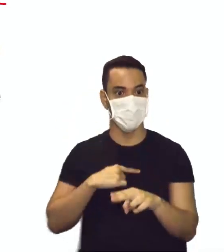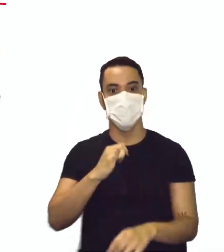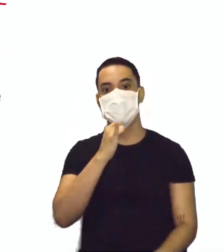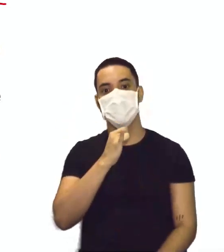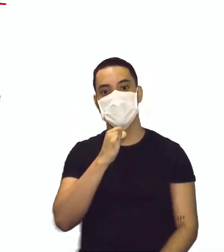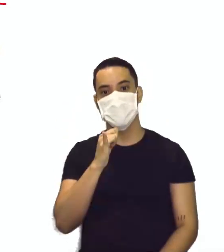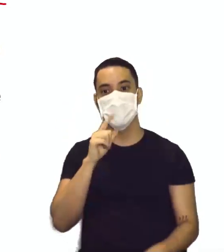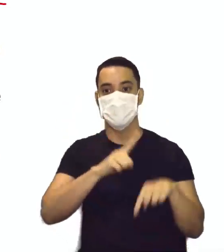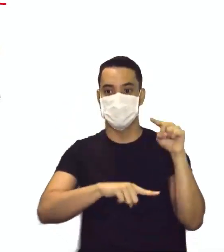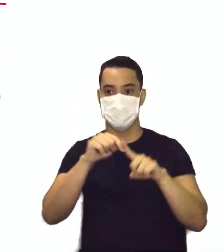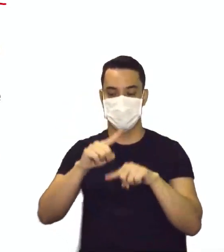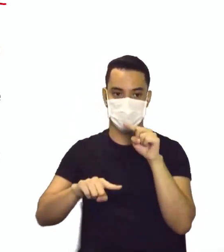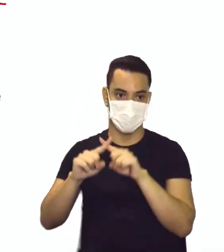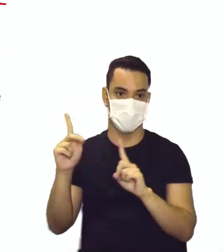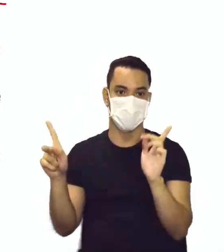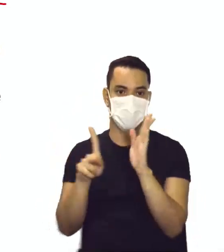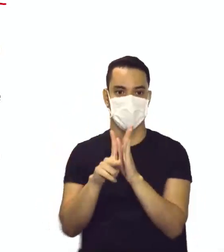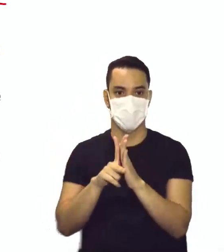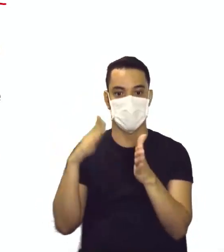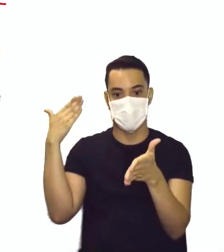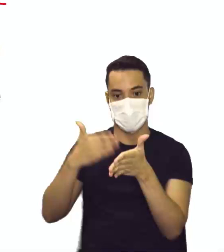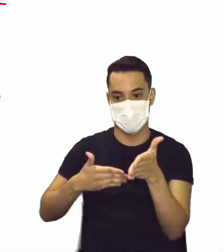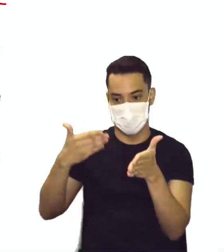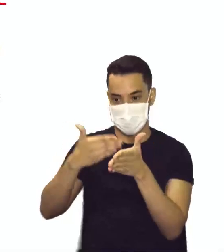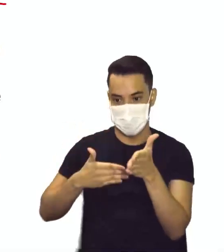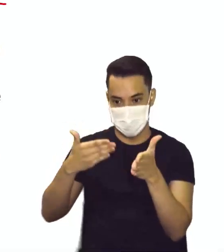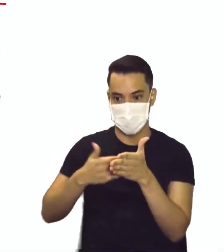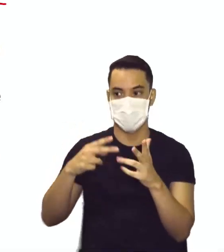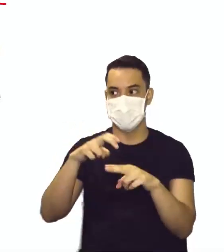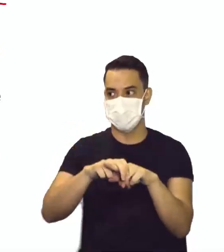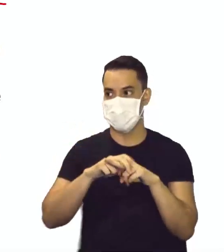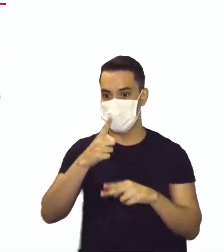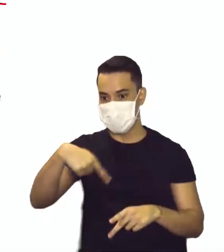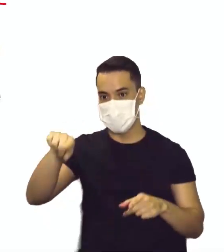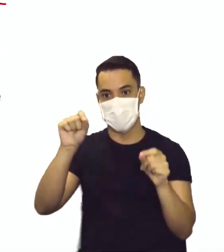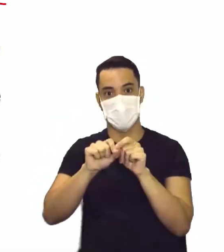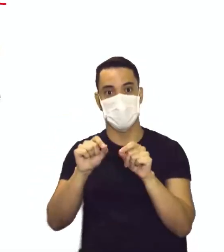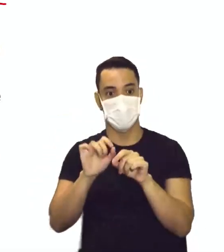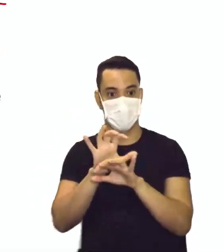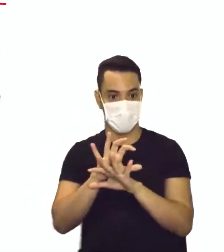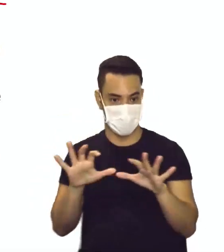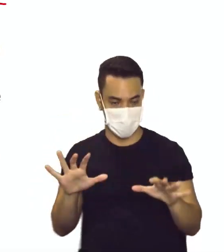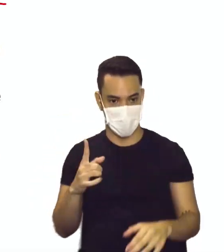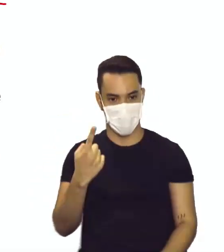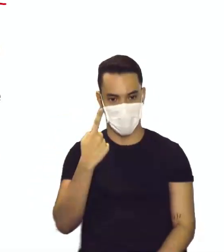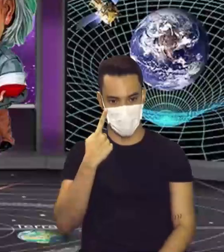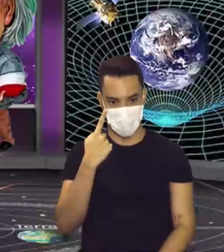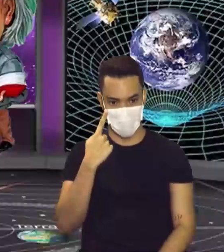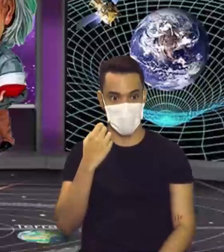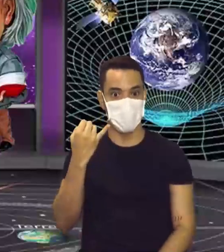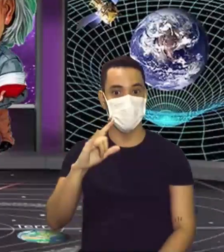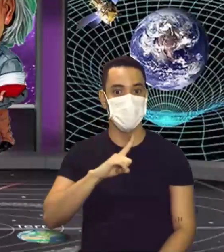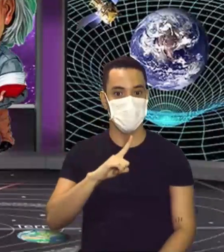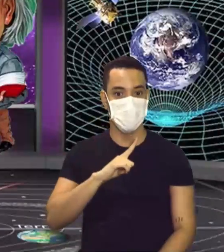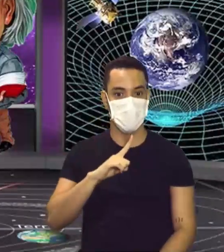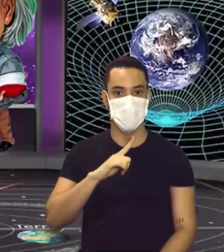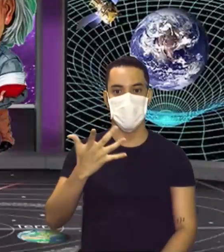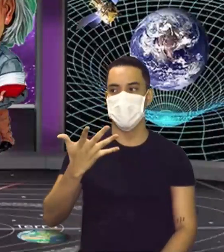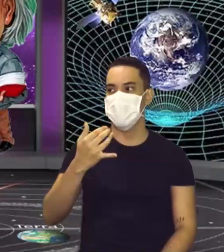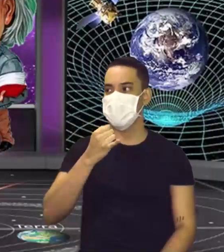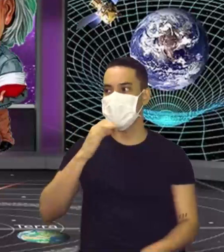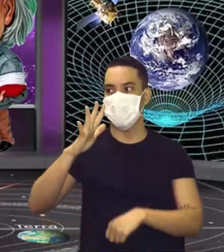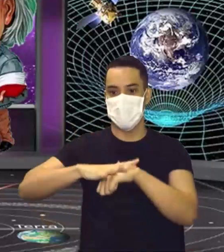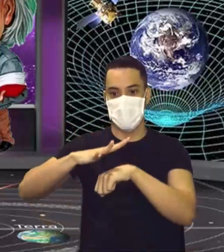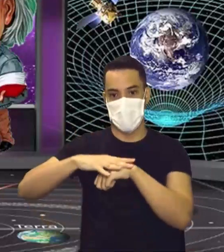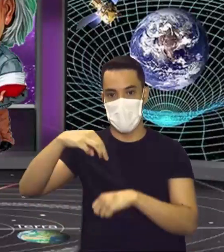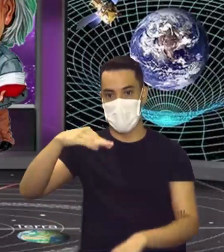exemplos de materiais isolantes. Então vocês podem fazer o seguinte, olha só, se tiver metal no meio,